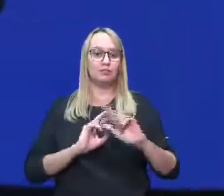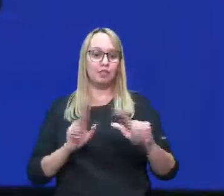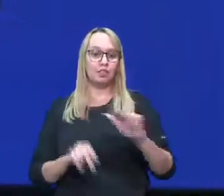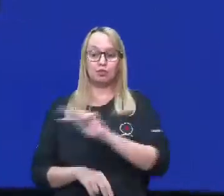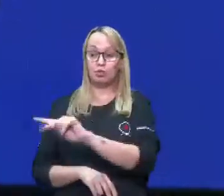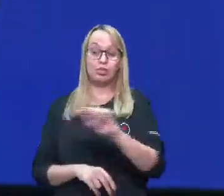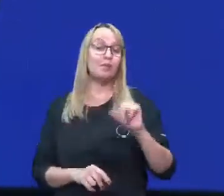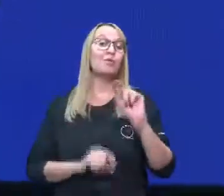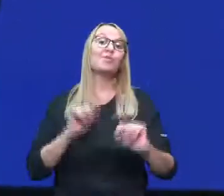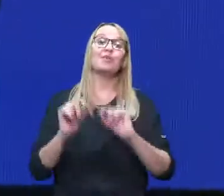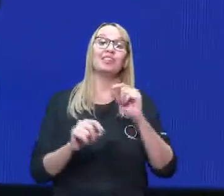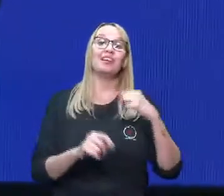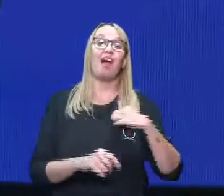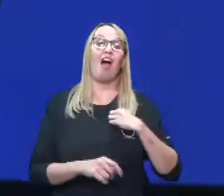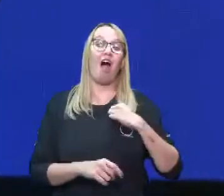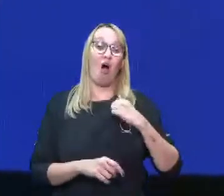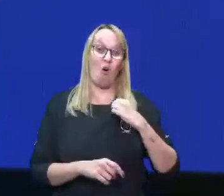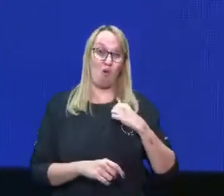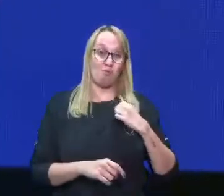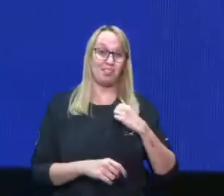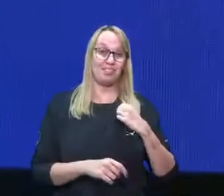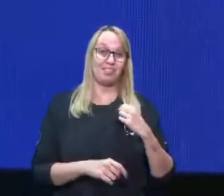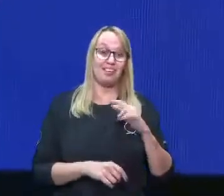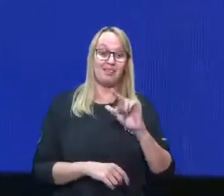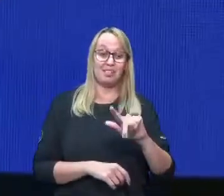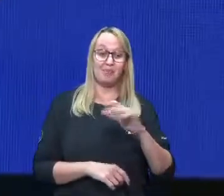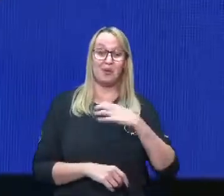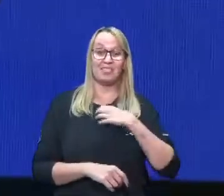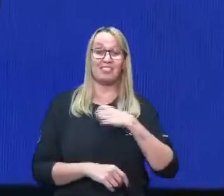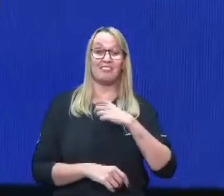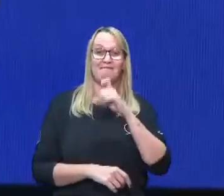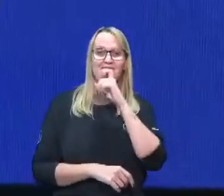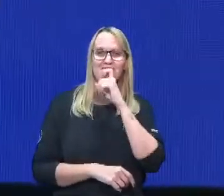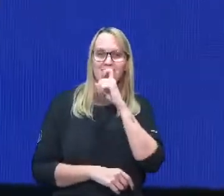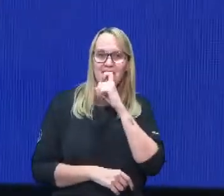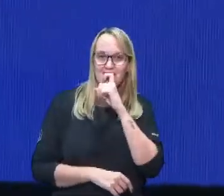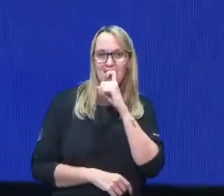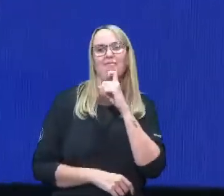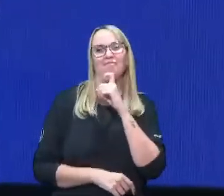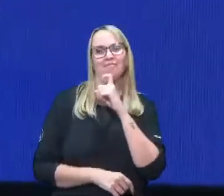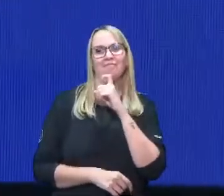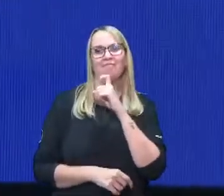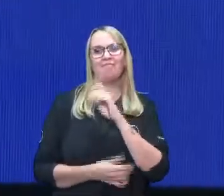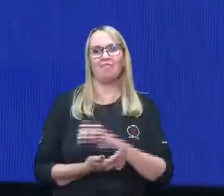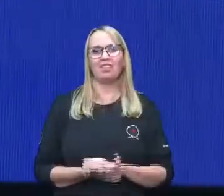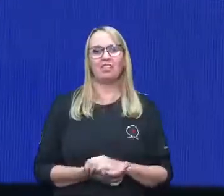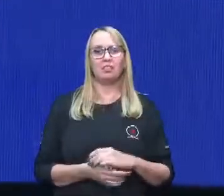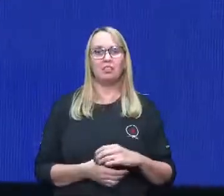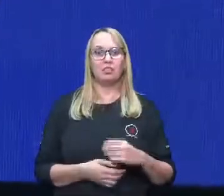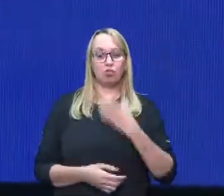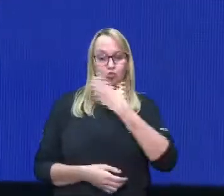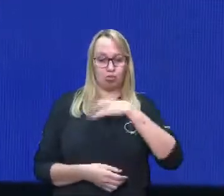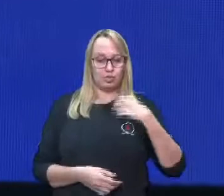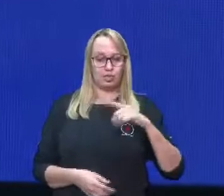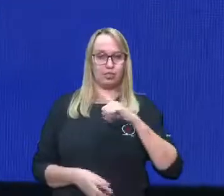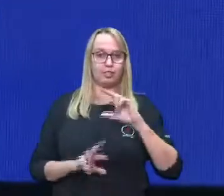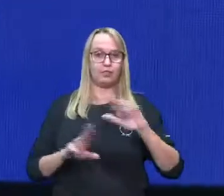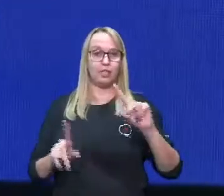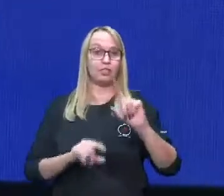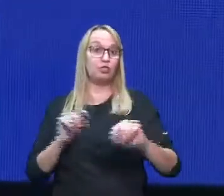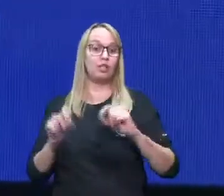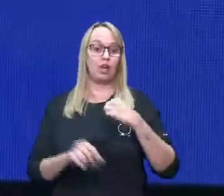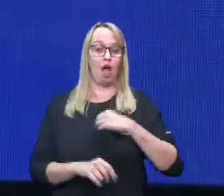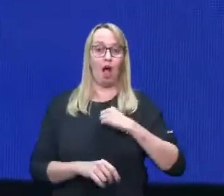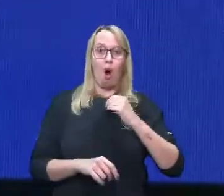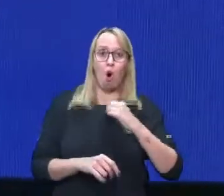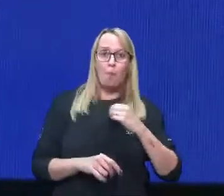irmãos? A roupa. E já deu uma inveja danada. O que é que ele tinha de diferente? Roupa. Mas arrumou uma